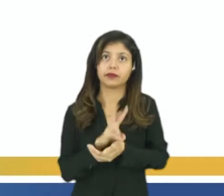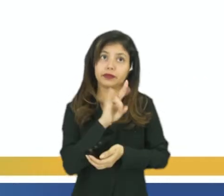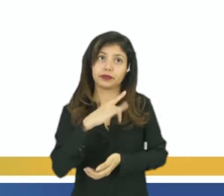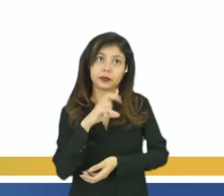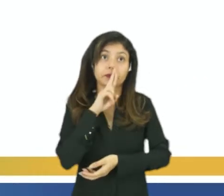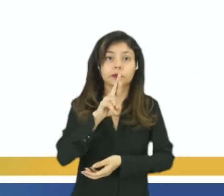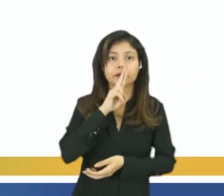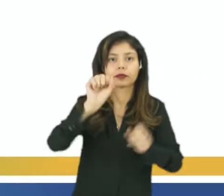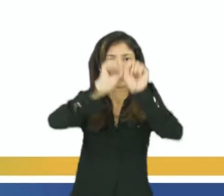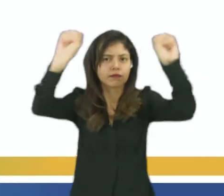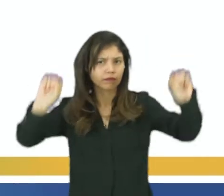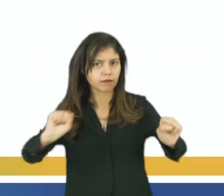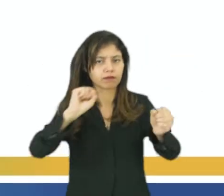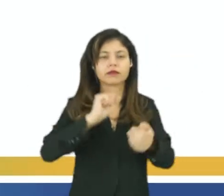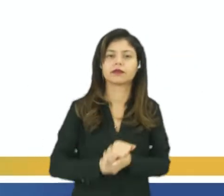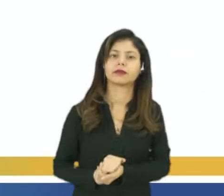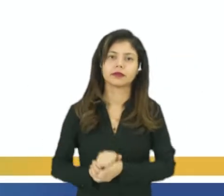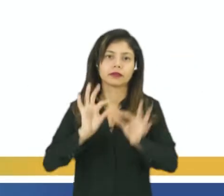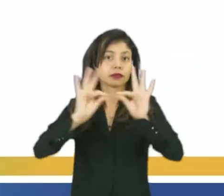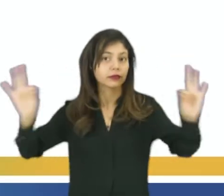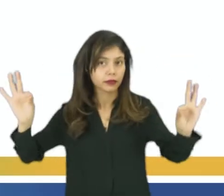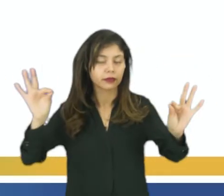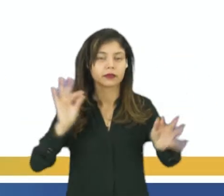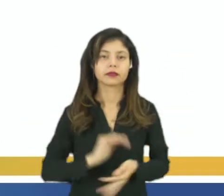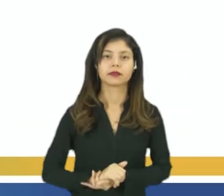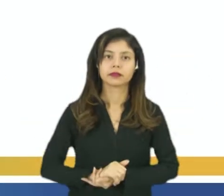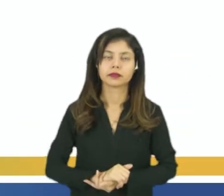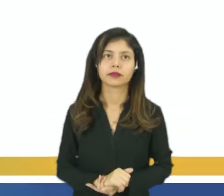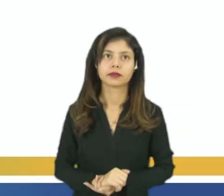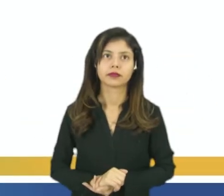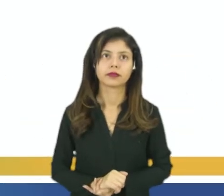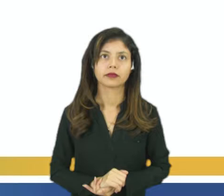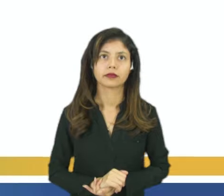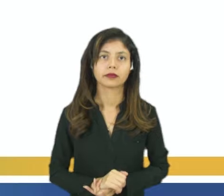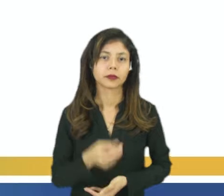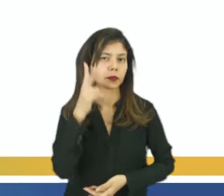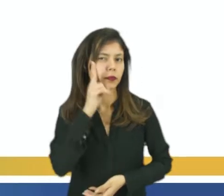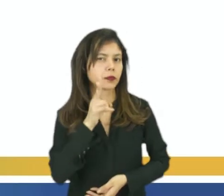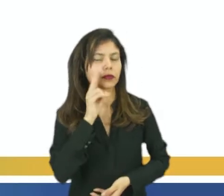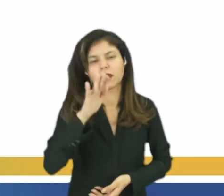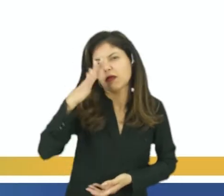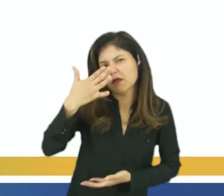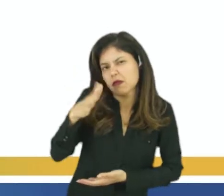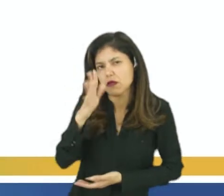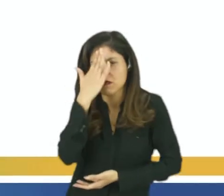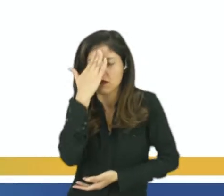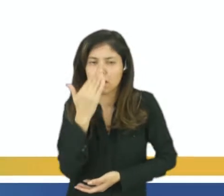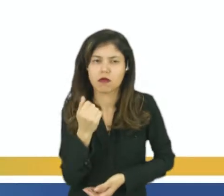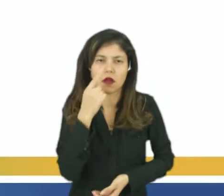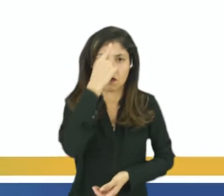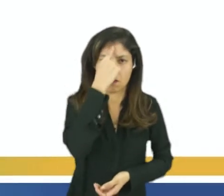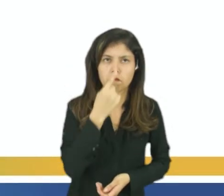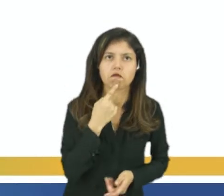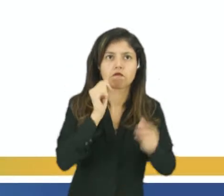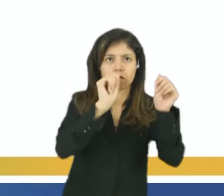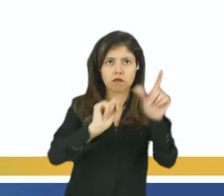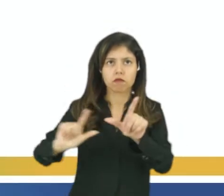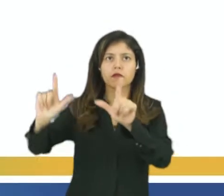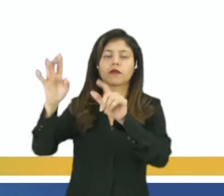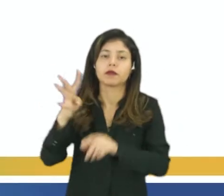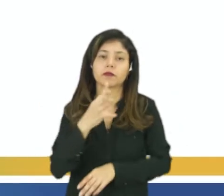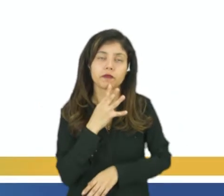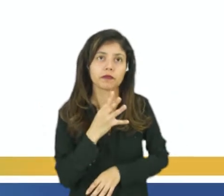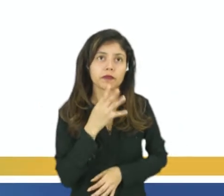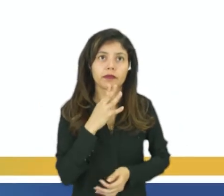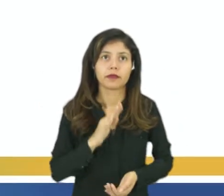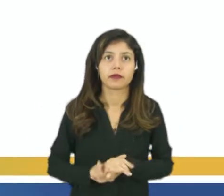para resolver situações como essa, de sistema linear. Então, só para vocês terem o prazer de conhecer um pouco